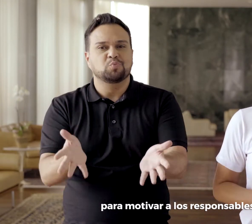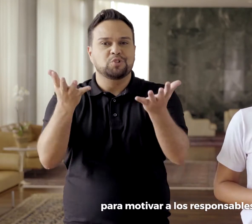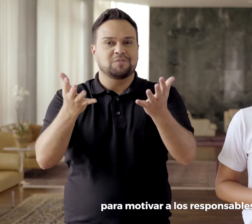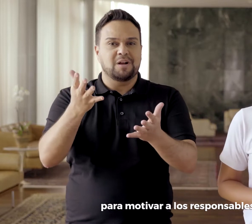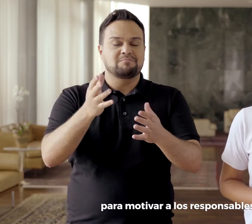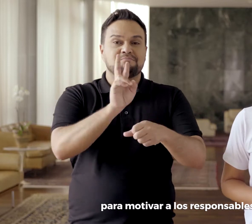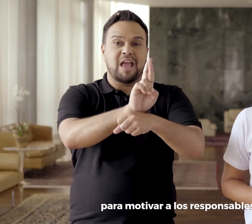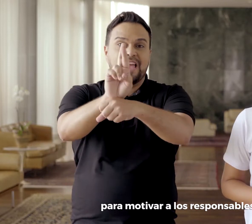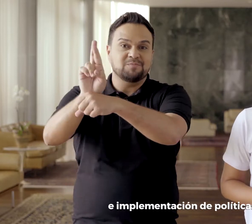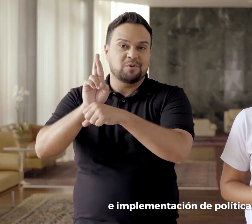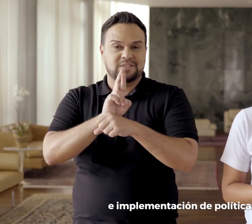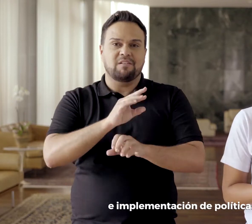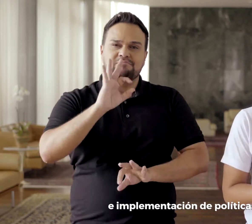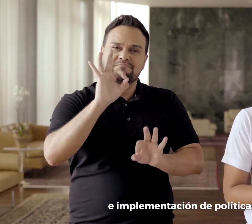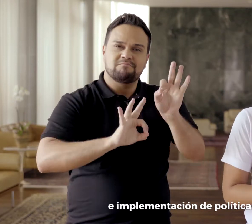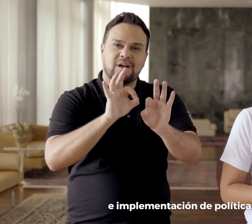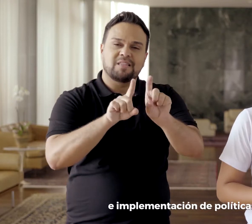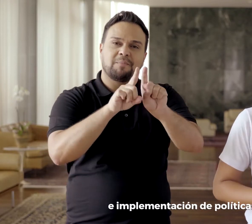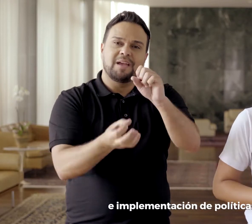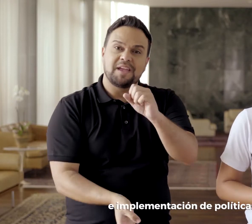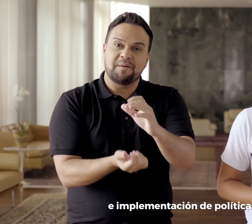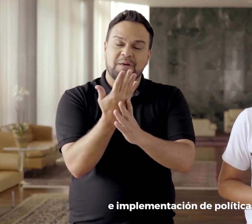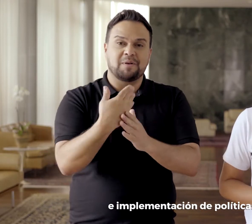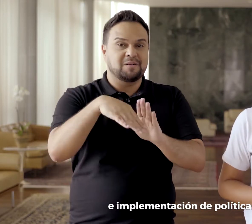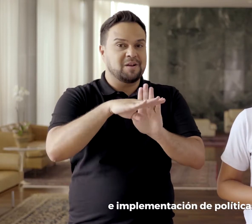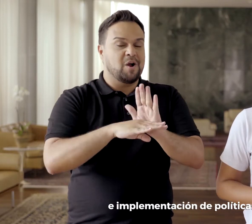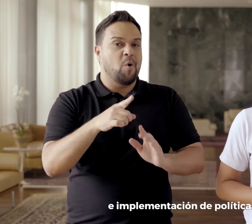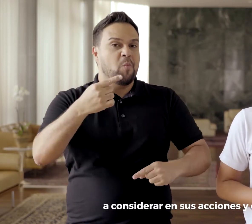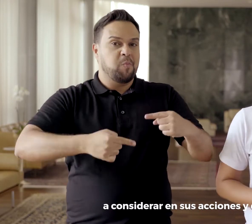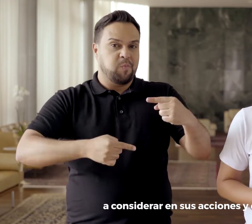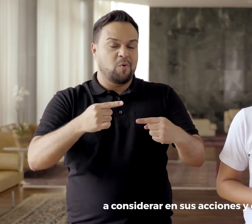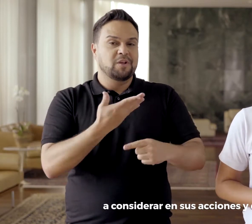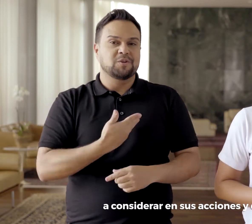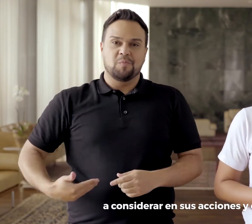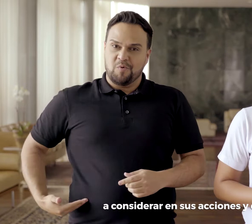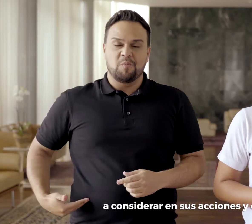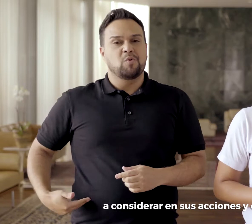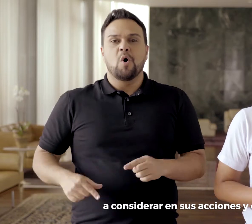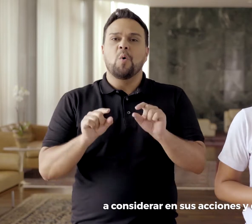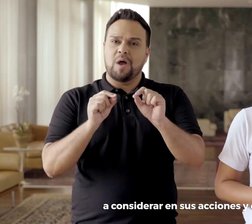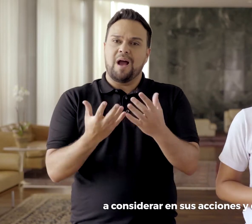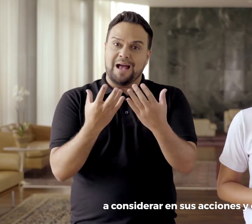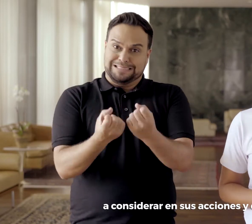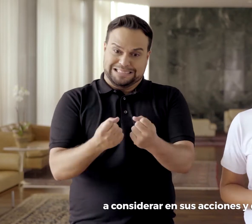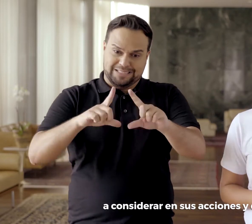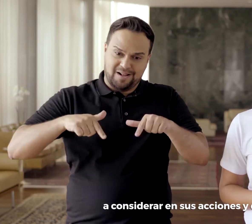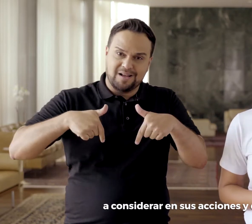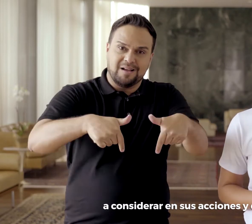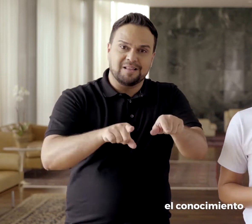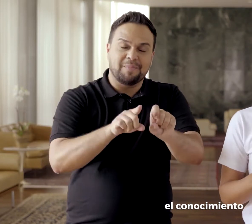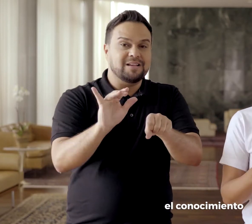responsáveis pelo desenho e pela implementação de políticas públicas a considerar em suas ações e